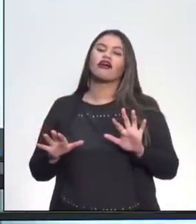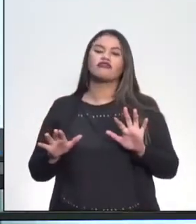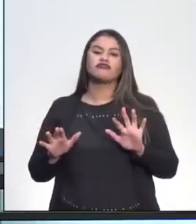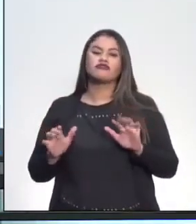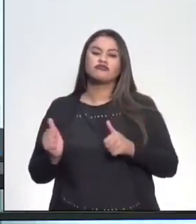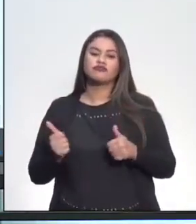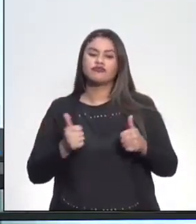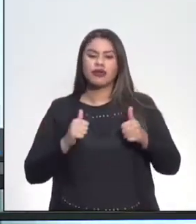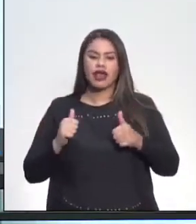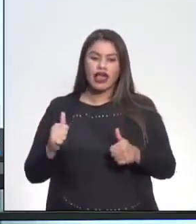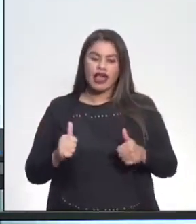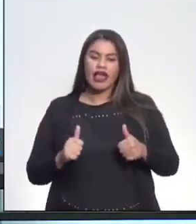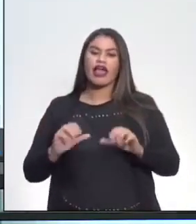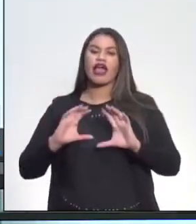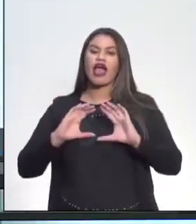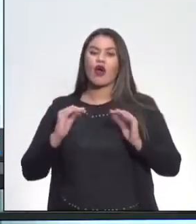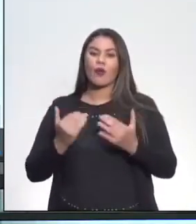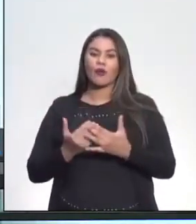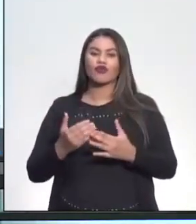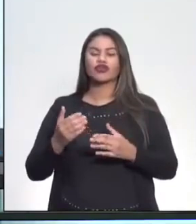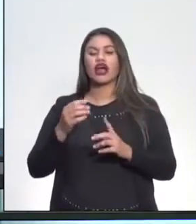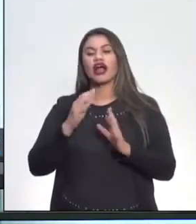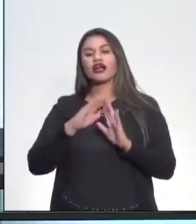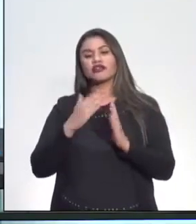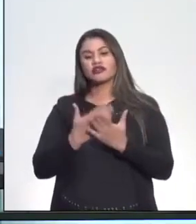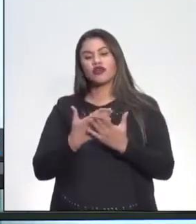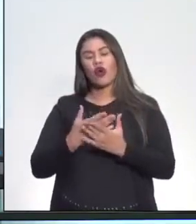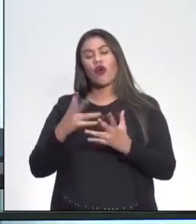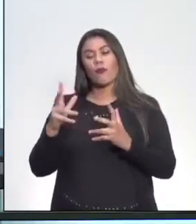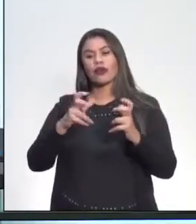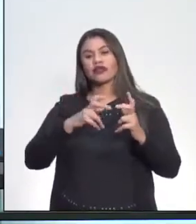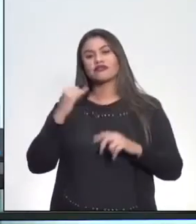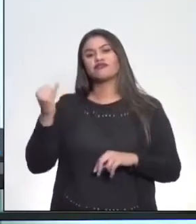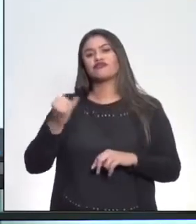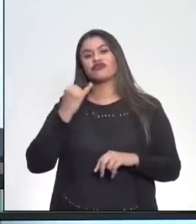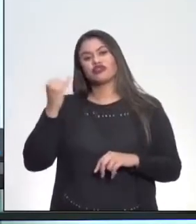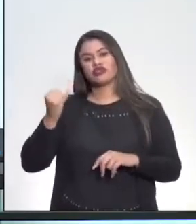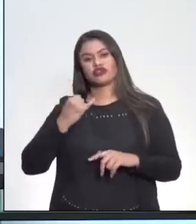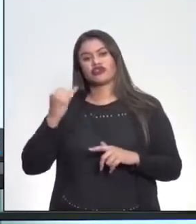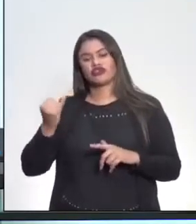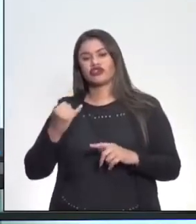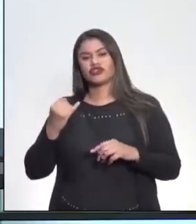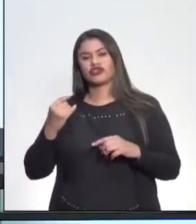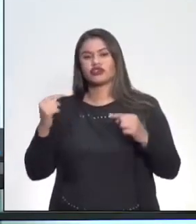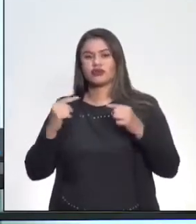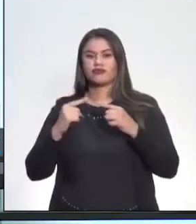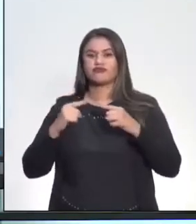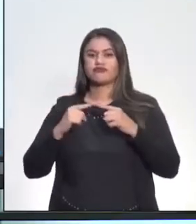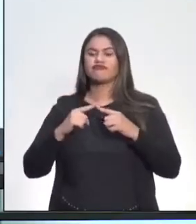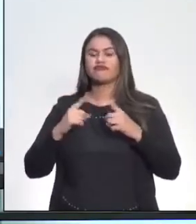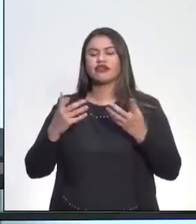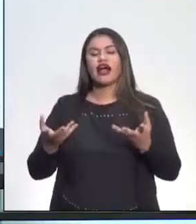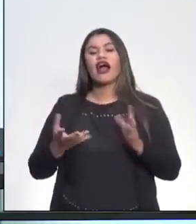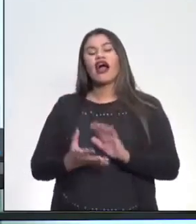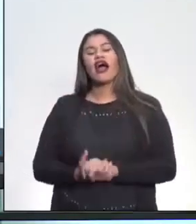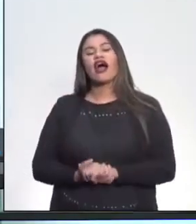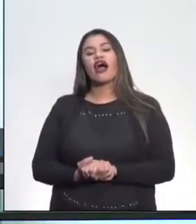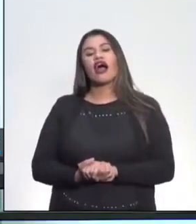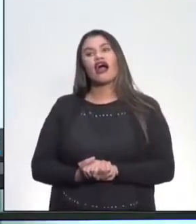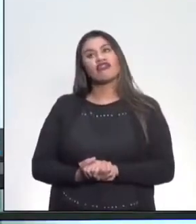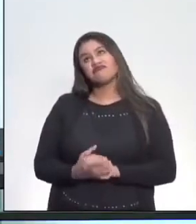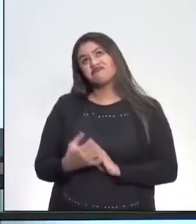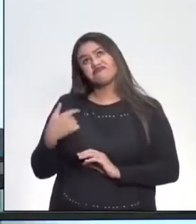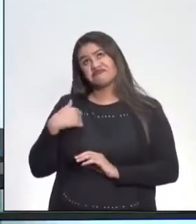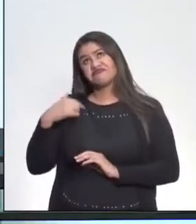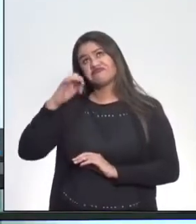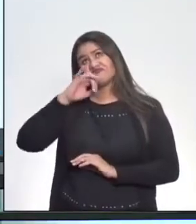que toda a comunidade escolar perceba como sendo importante para a revitalização daquele local, daquele espaço, eu não vejo por que